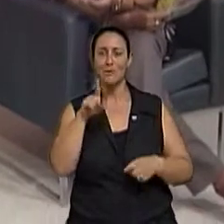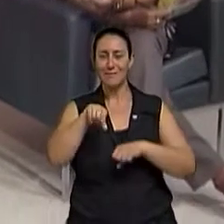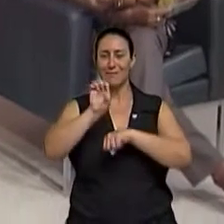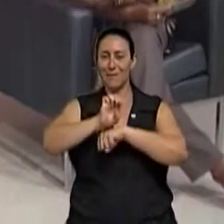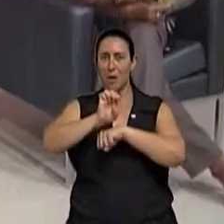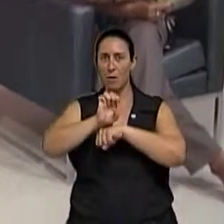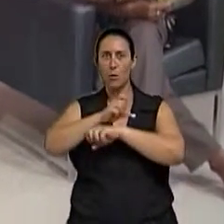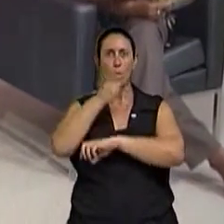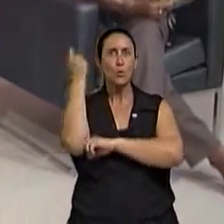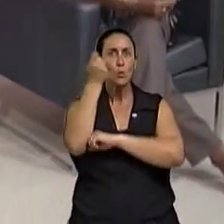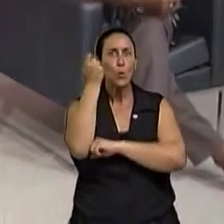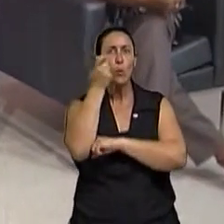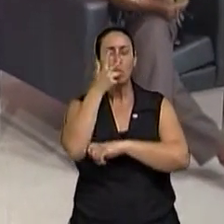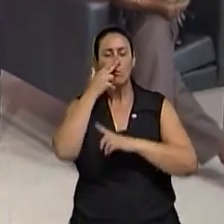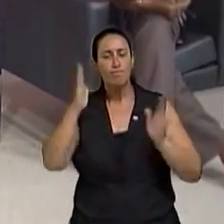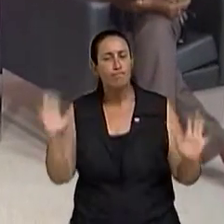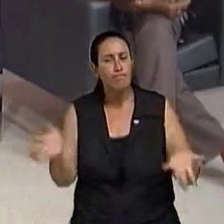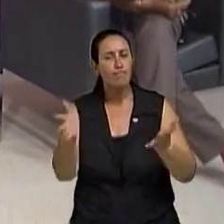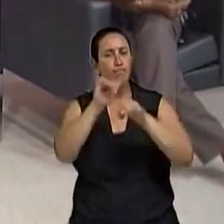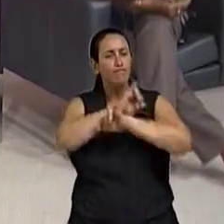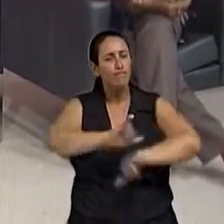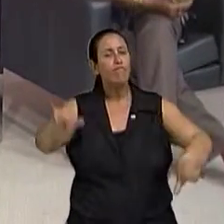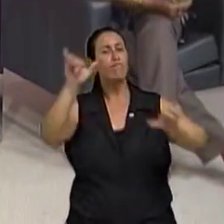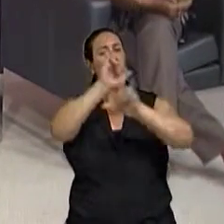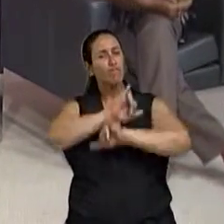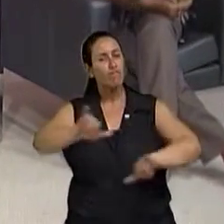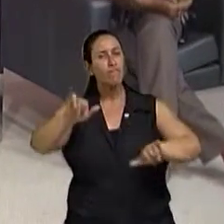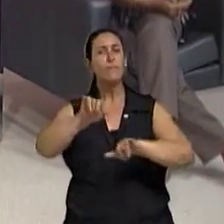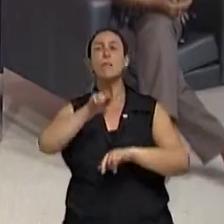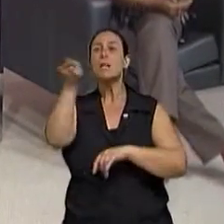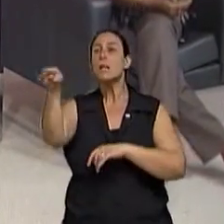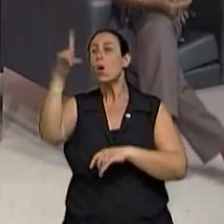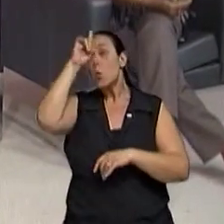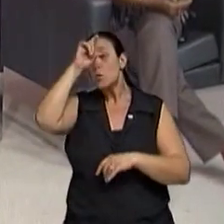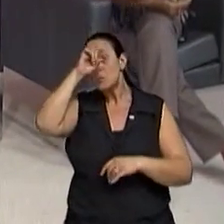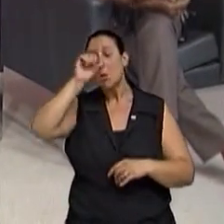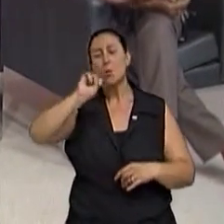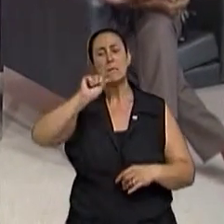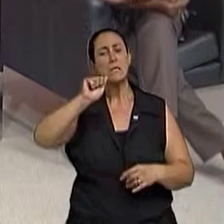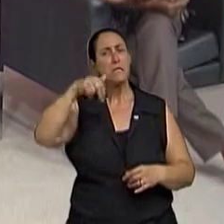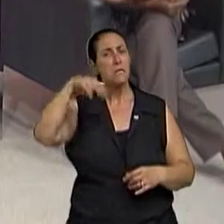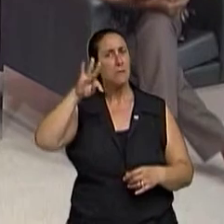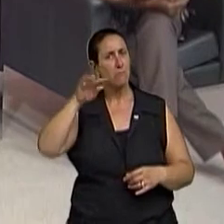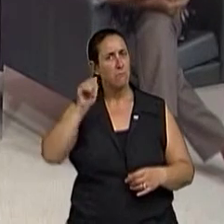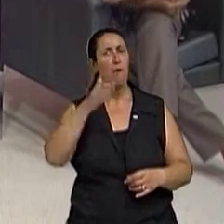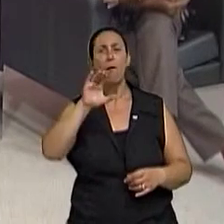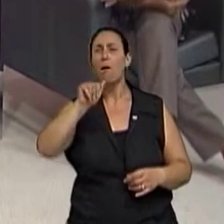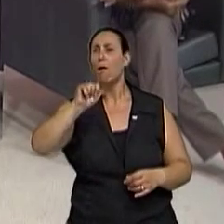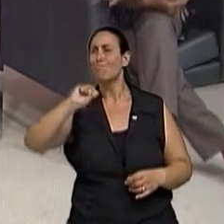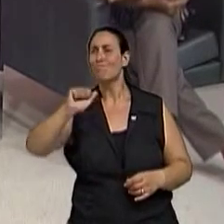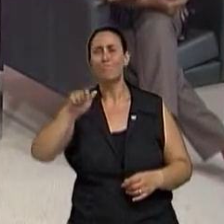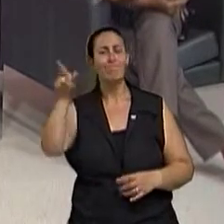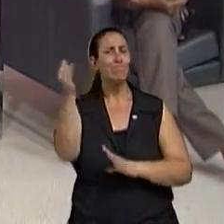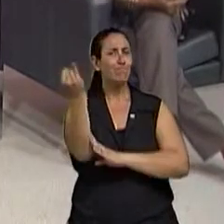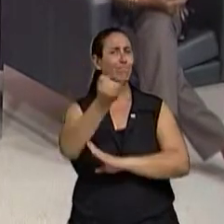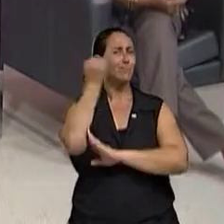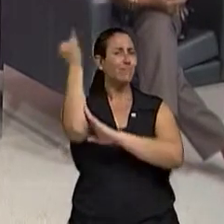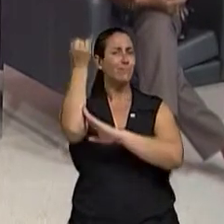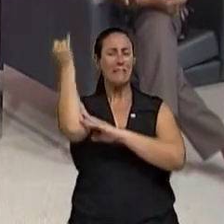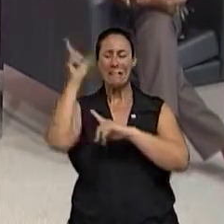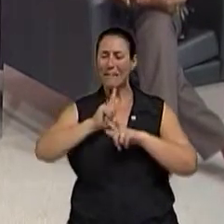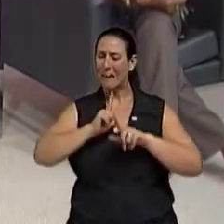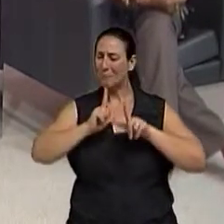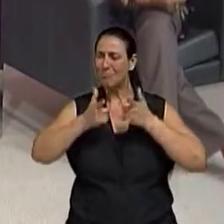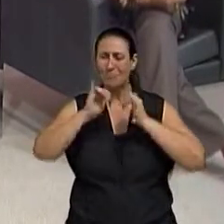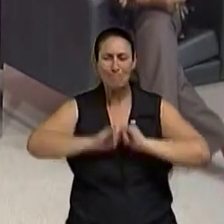Estado, a importância de instituições como a Santa Casa em pesquisas, em trabalho permanente, que a gente não está devendo nada